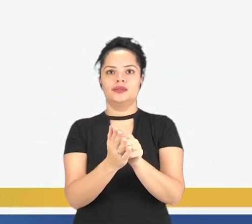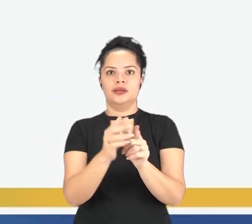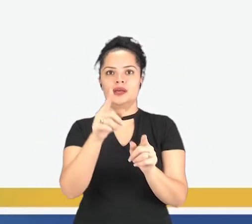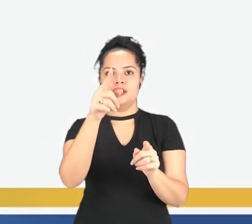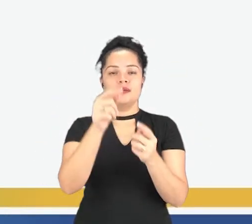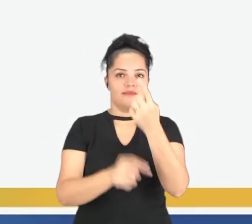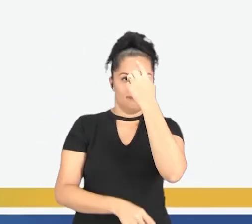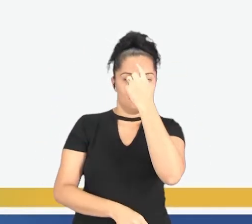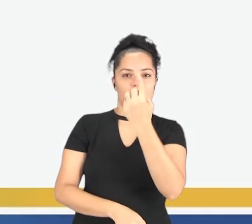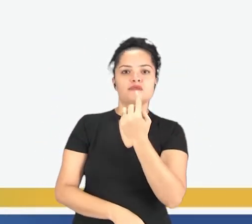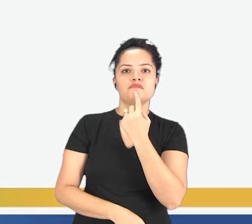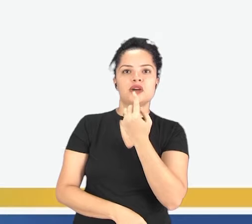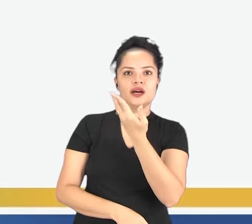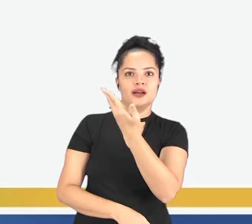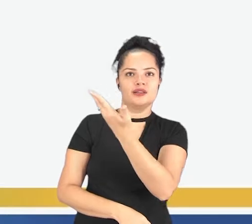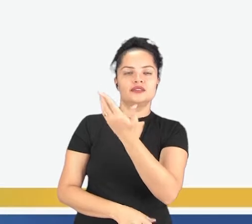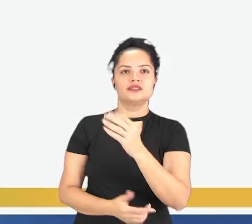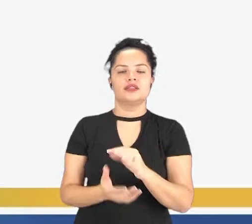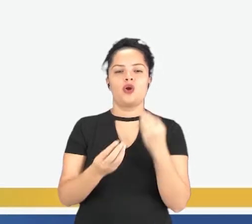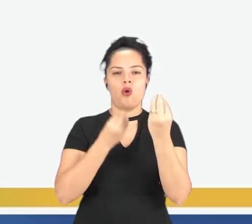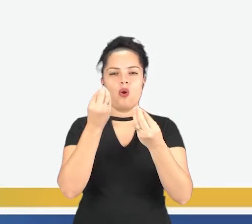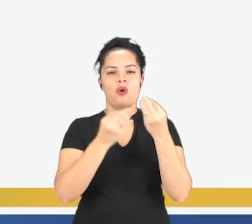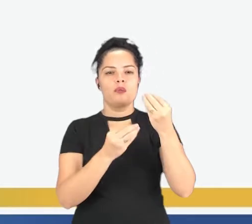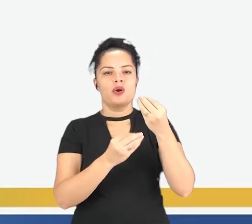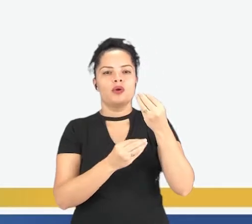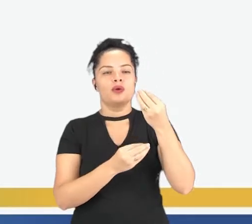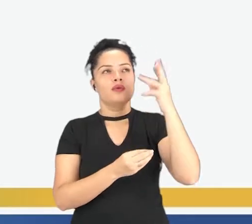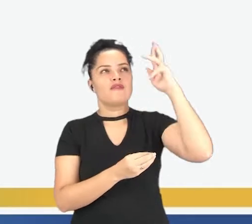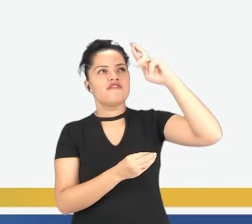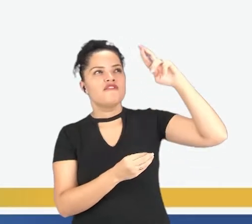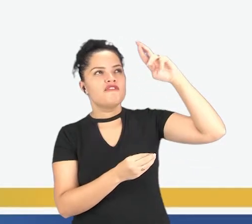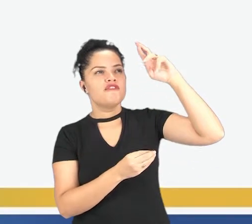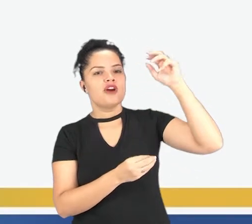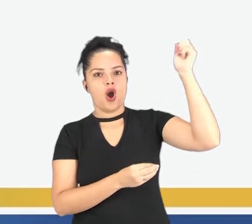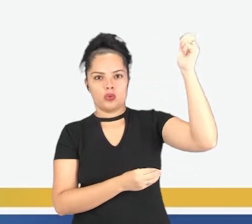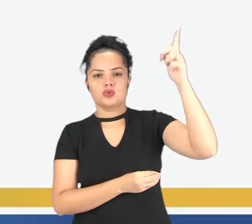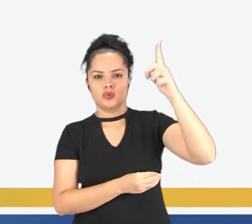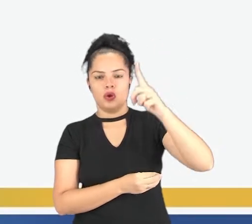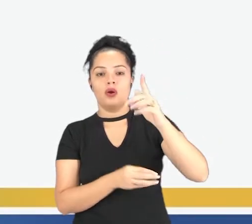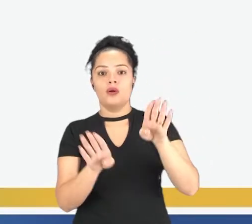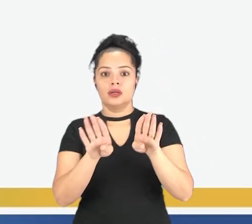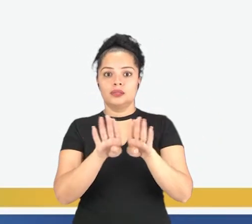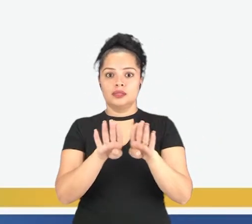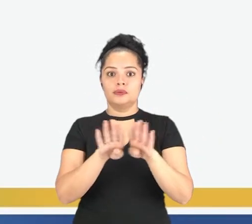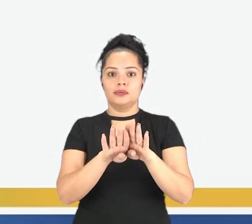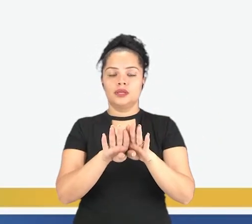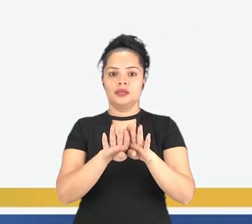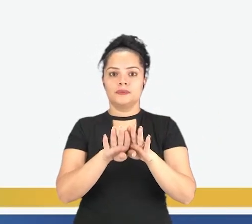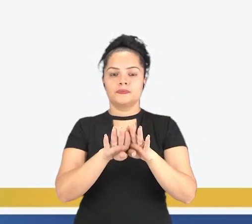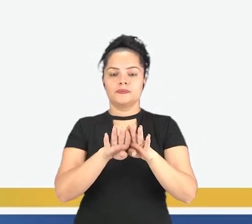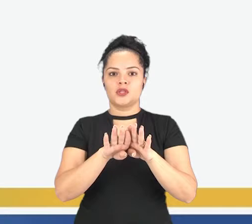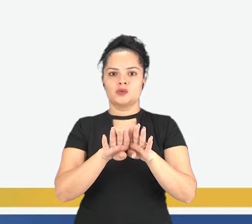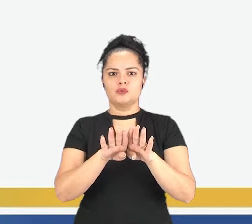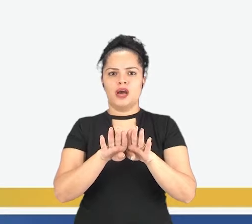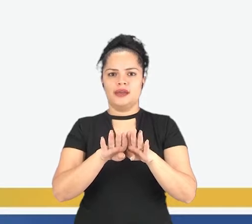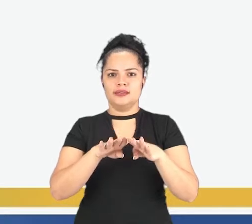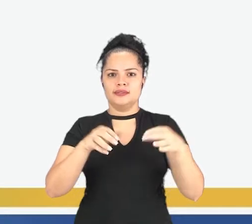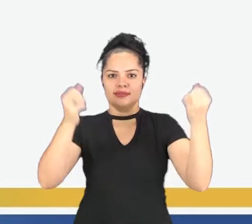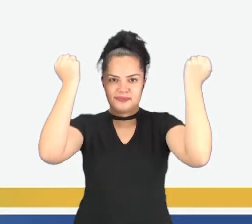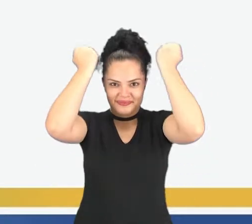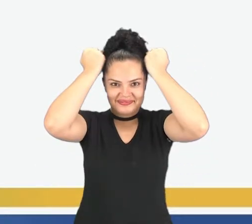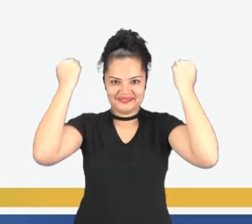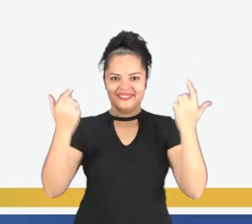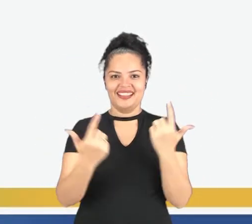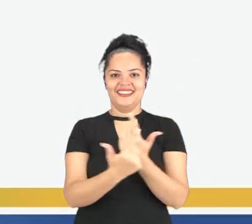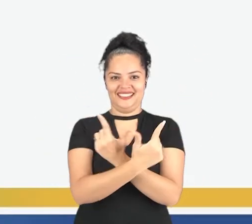desses observatórios. O calendário dos maias, que baseado na observação das estrelas no céu, eram precisos,